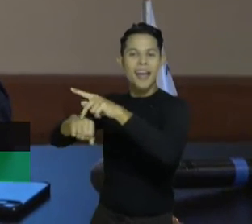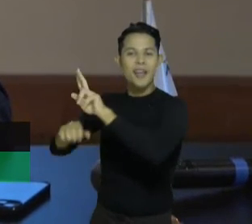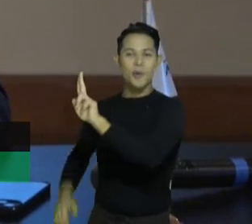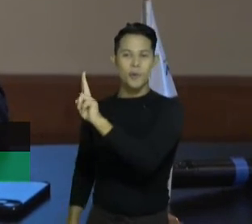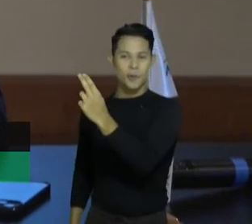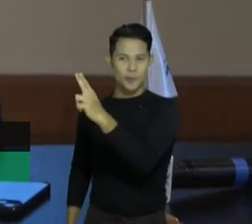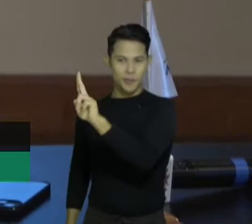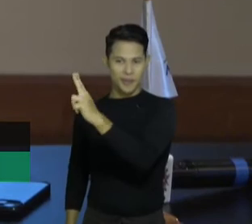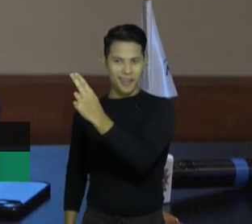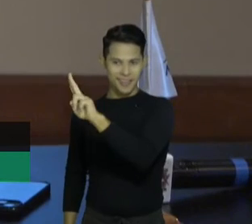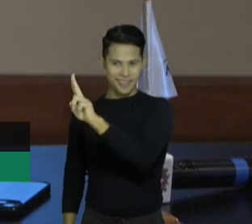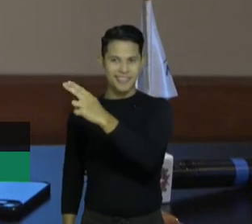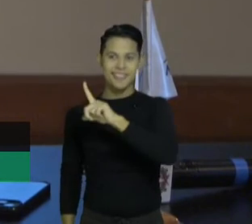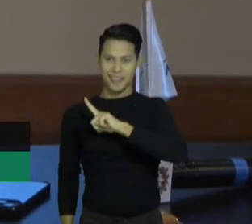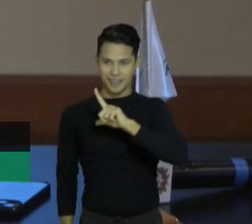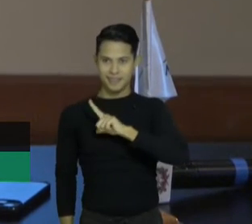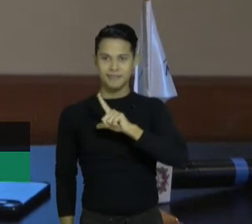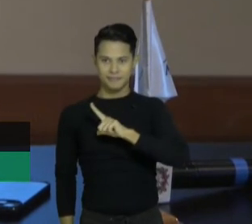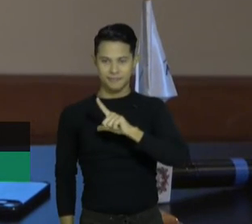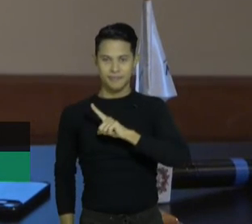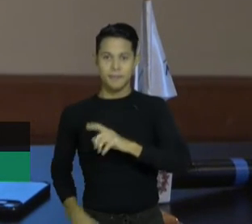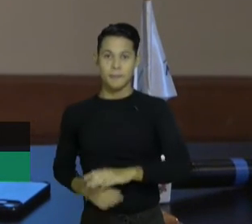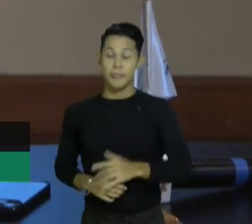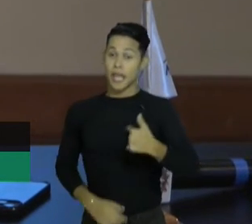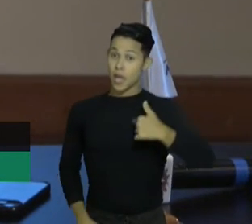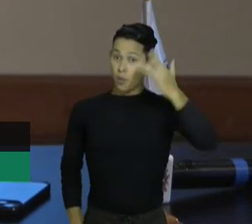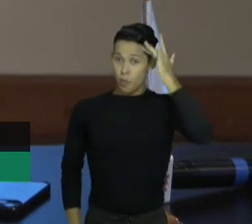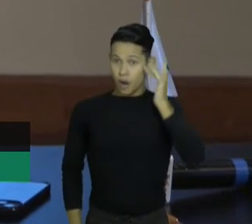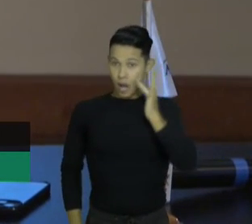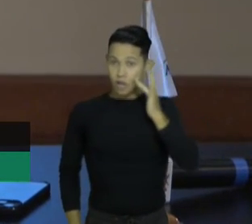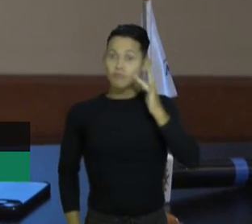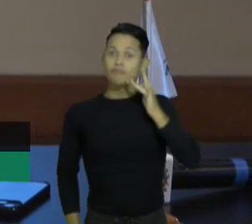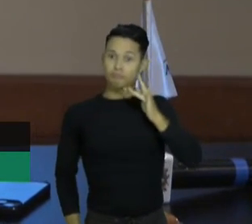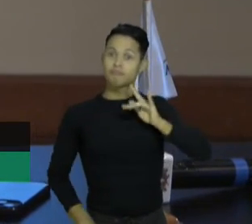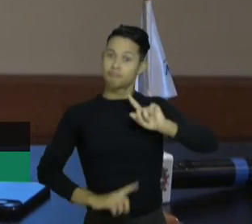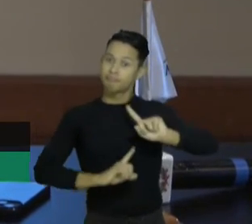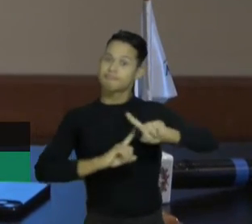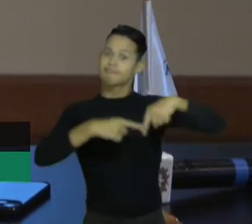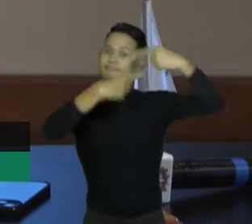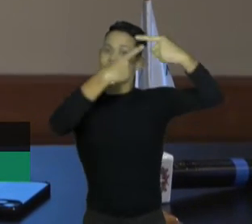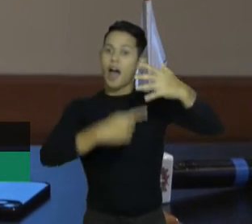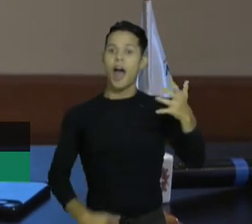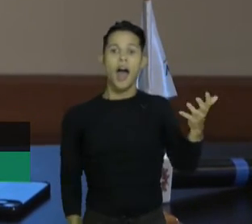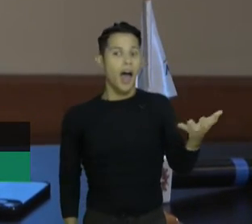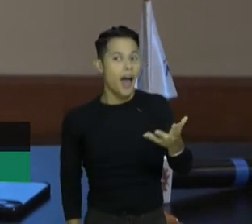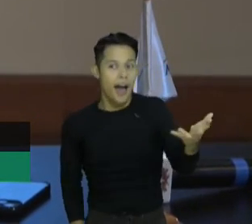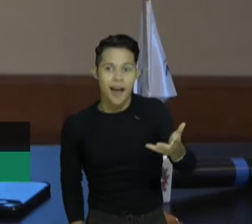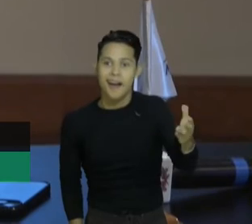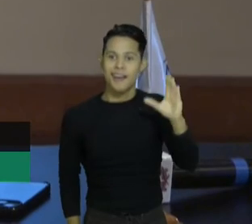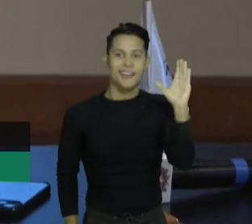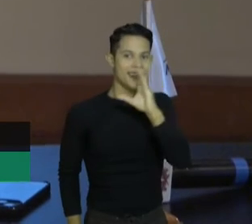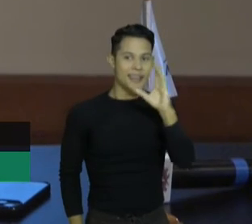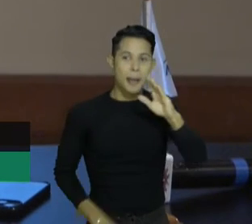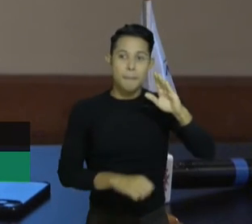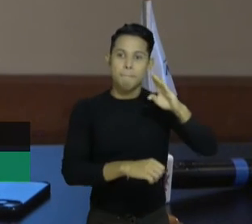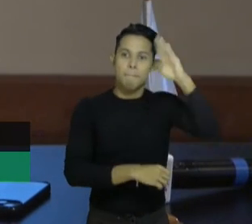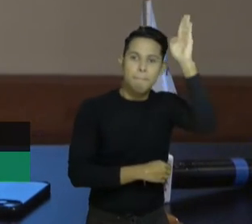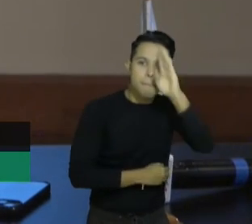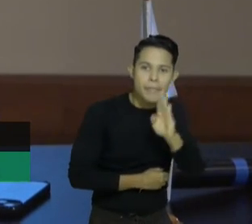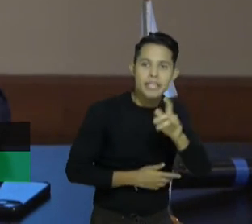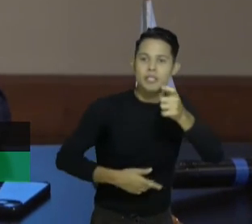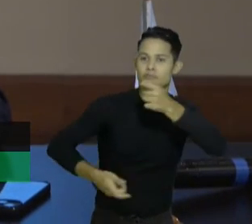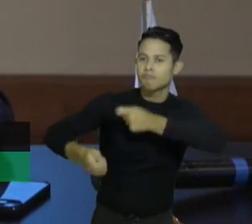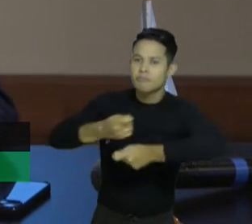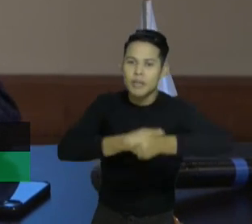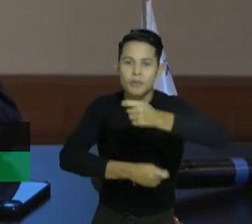demandado recentemente eh eu acho que isso daria uma agilidade enorme eh pro Brasil negociar acordos com terceiro mercado